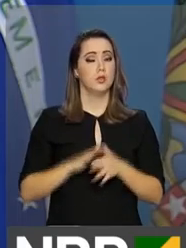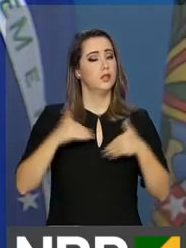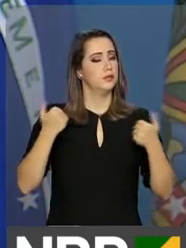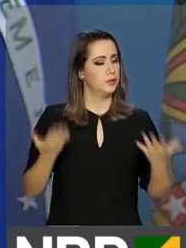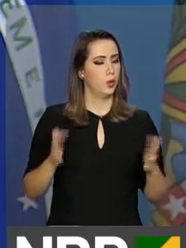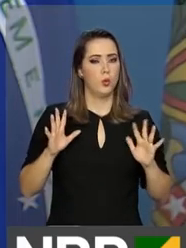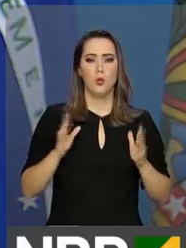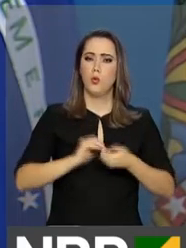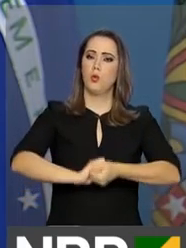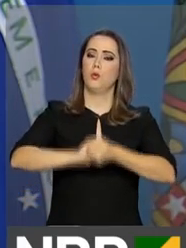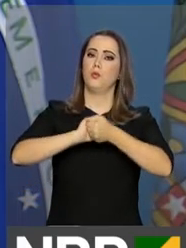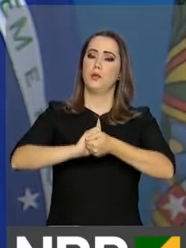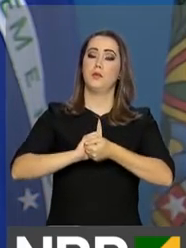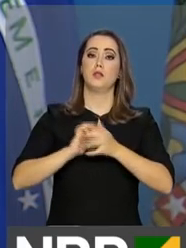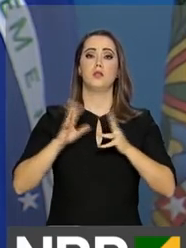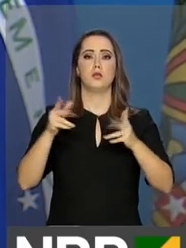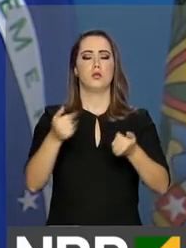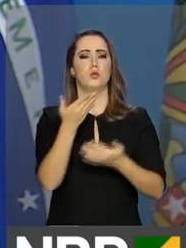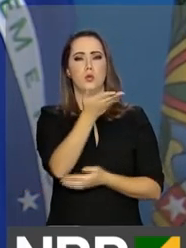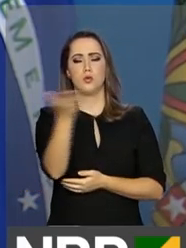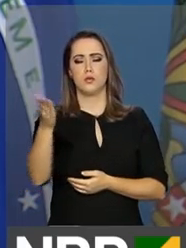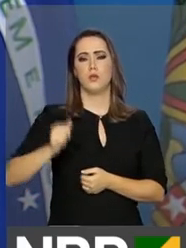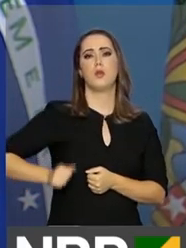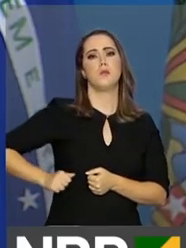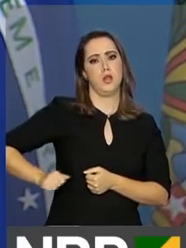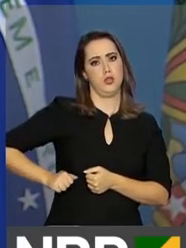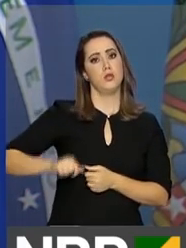Enfim, cumprimentar os senhores embaixadores,